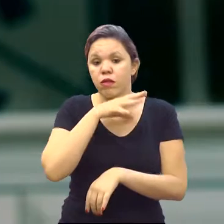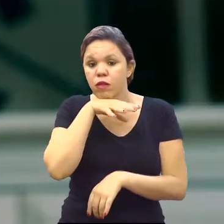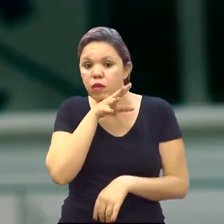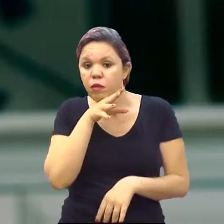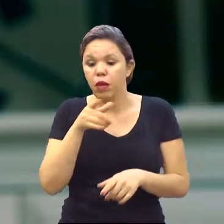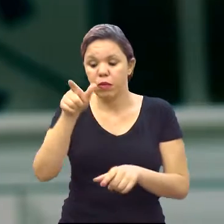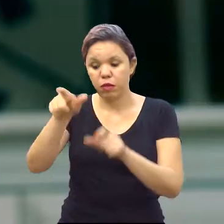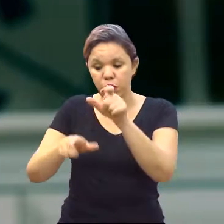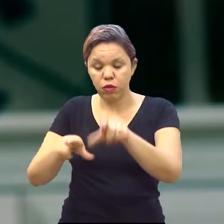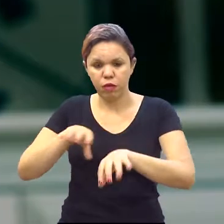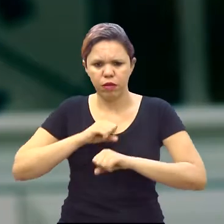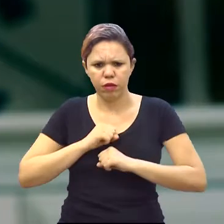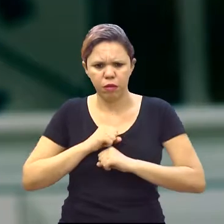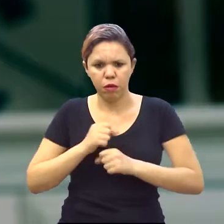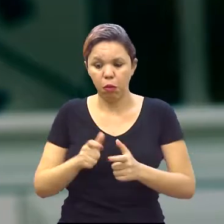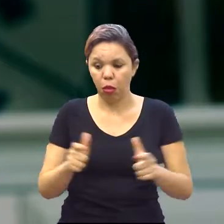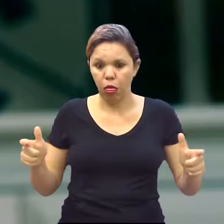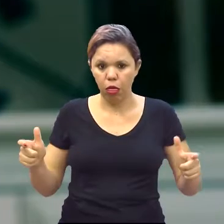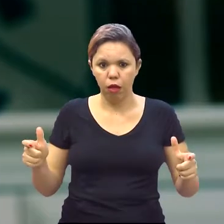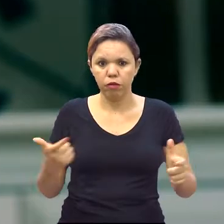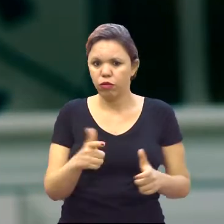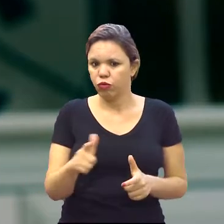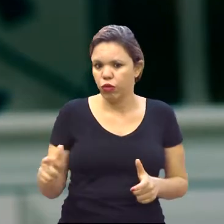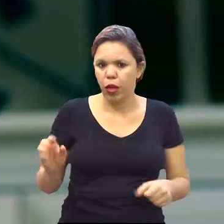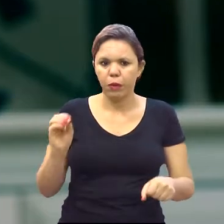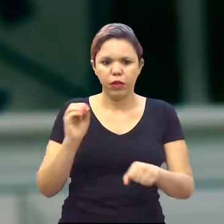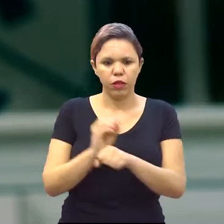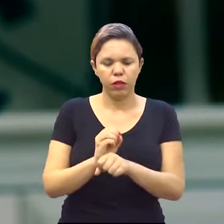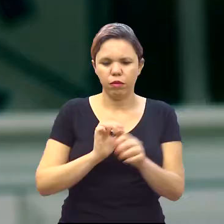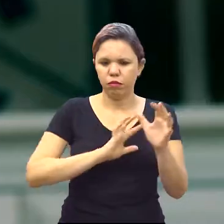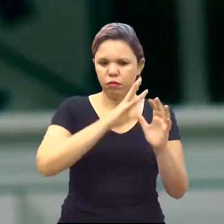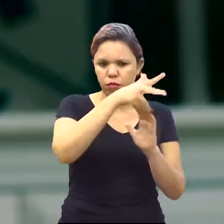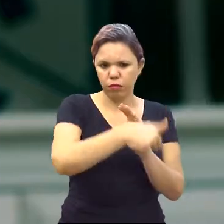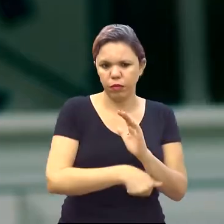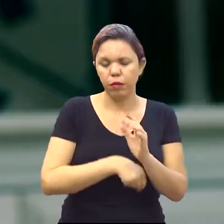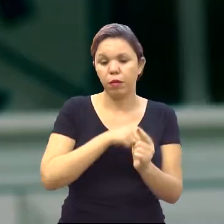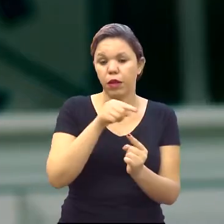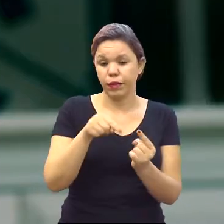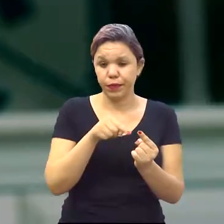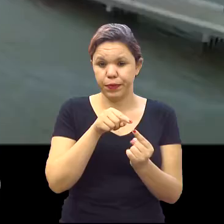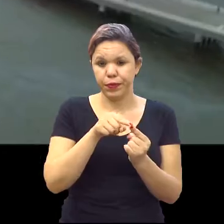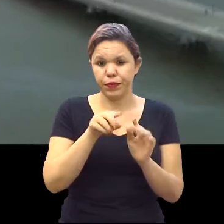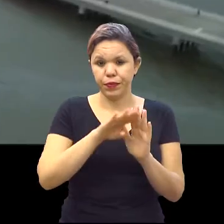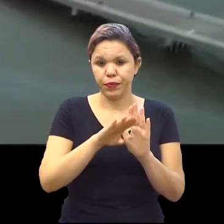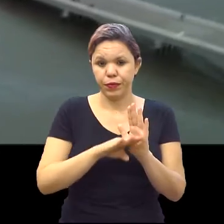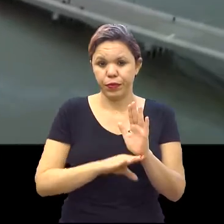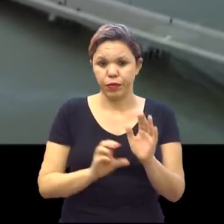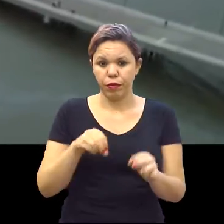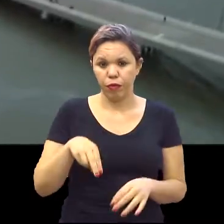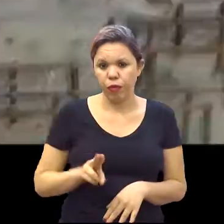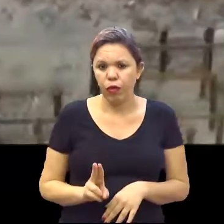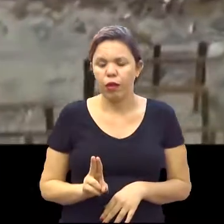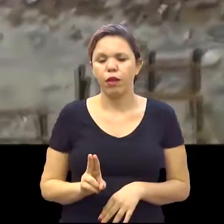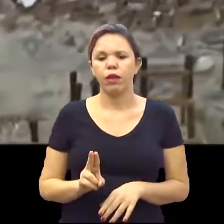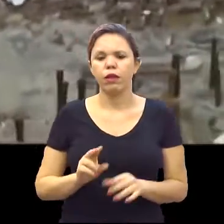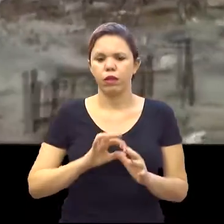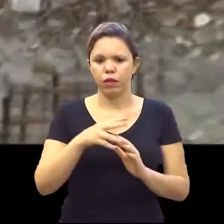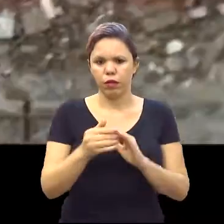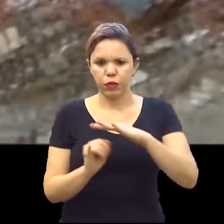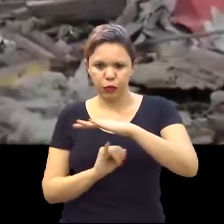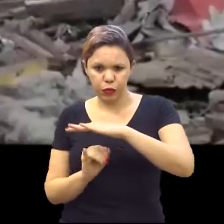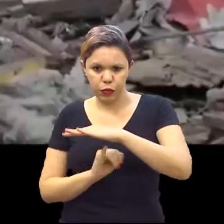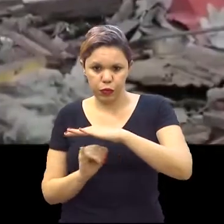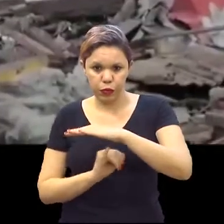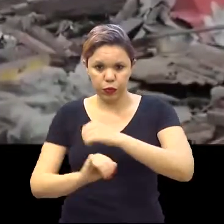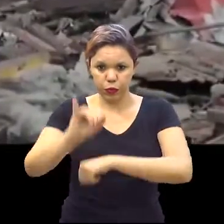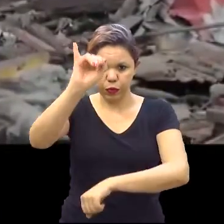homem aumentam sem a proteção ao meio ambiente. De acordo com o Programa das Nações Unidas para o Meio Ambiente e o